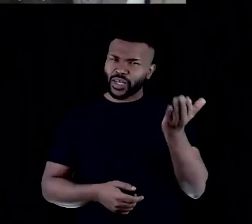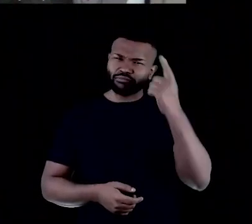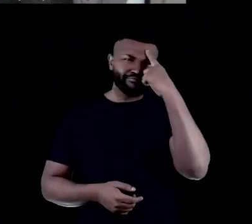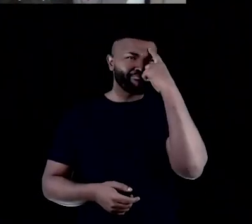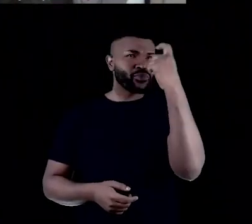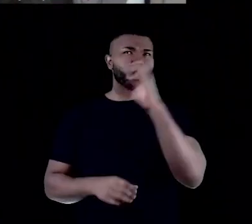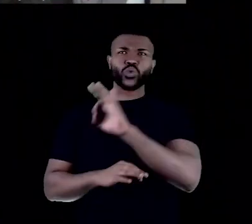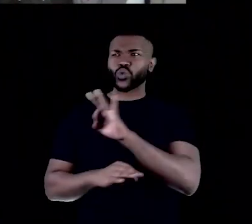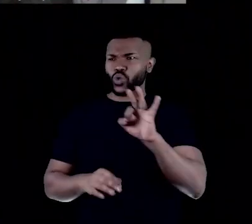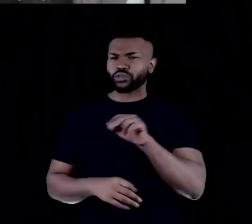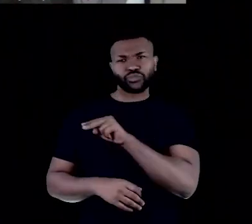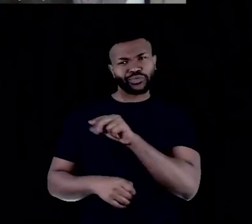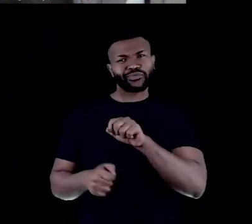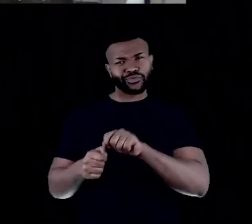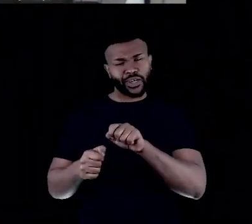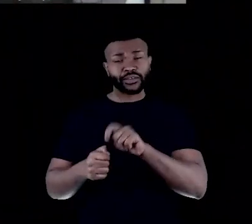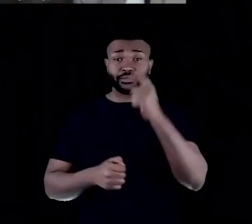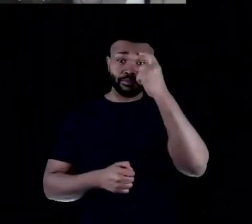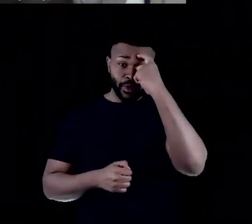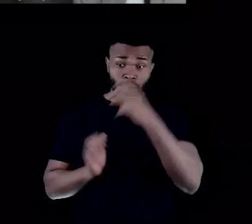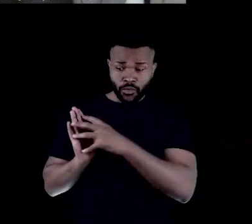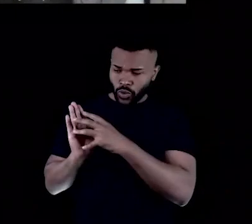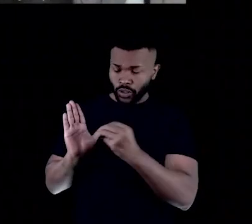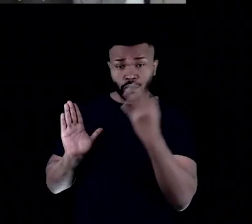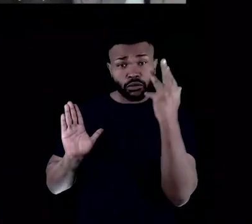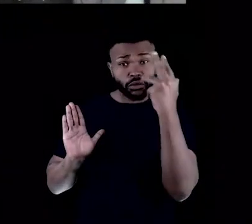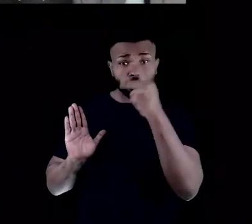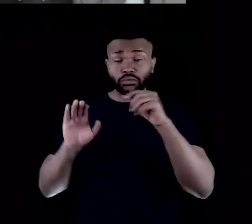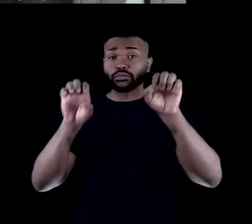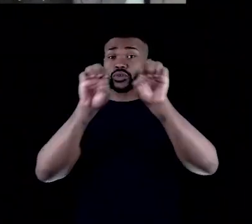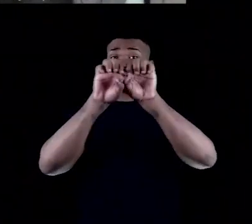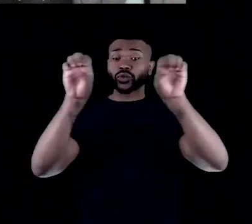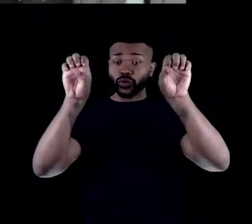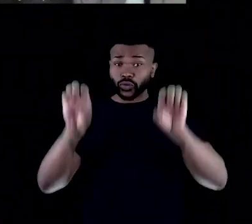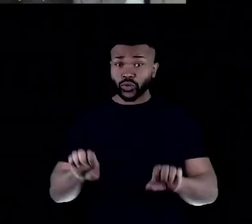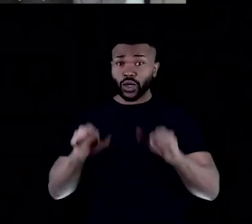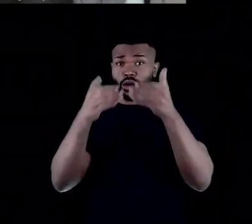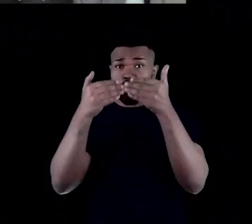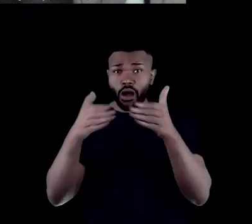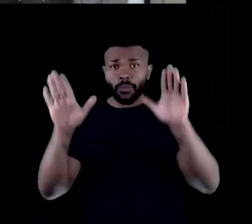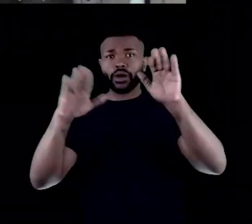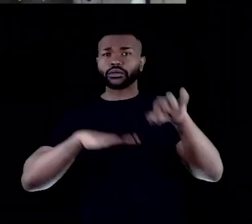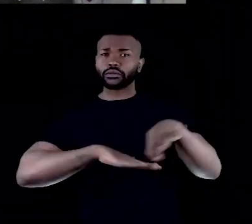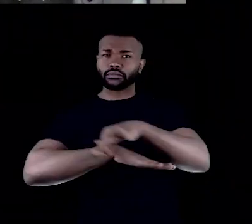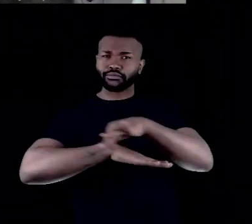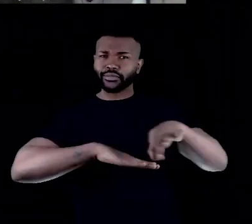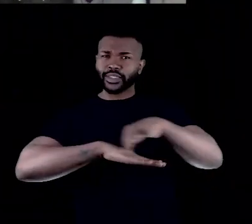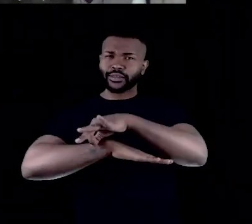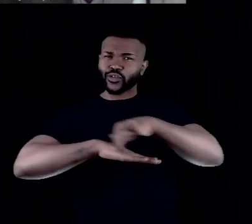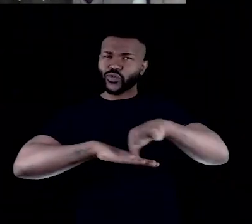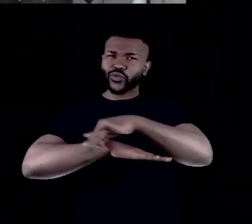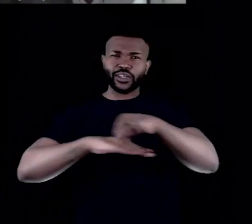realmente foi genial assim, isso que vocês fizeram. E aí eu acho que é um belo exemplo disso que eu falei, que é uma estrutura aberta, né, uma